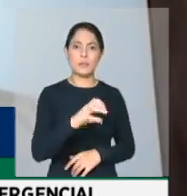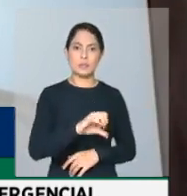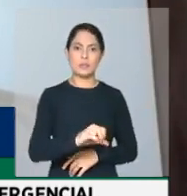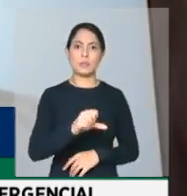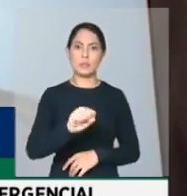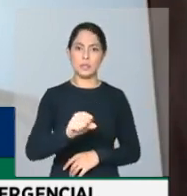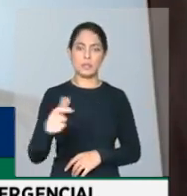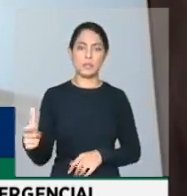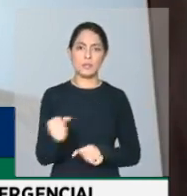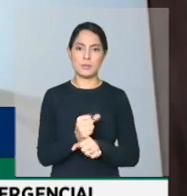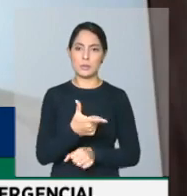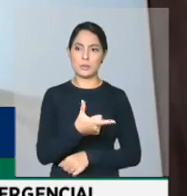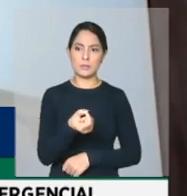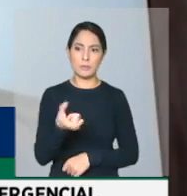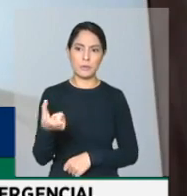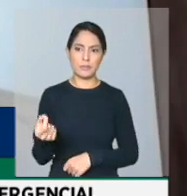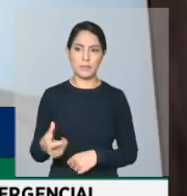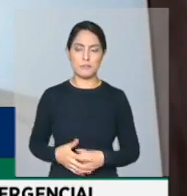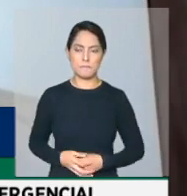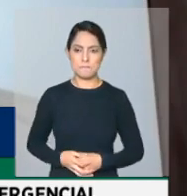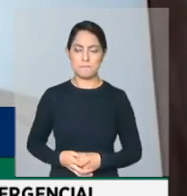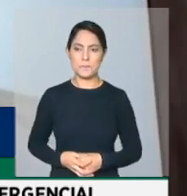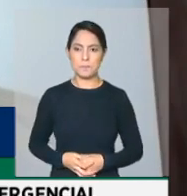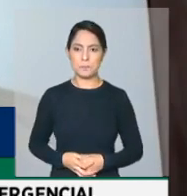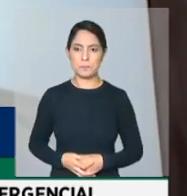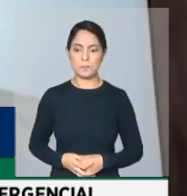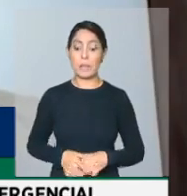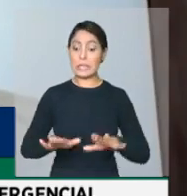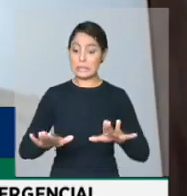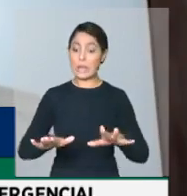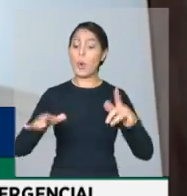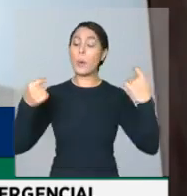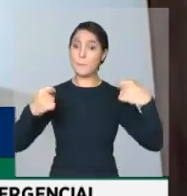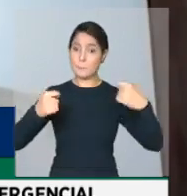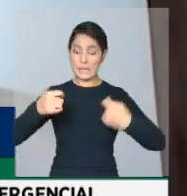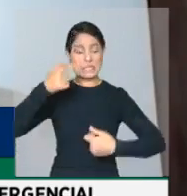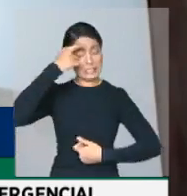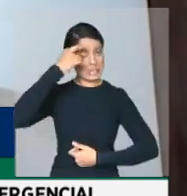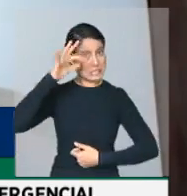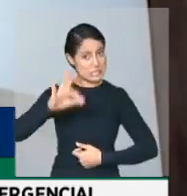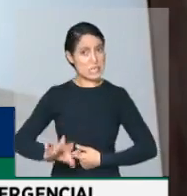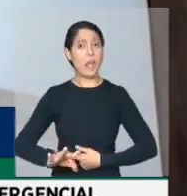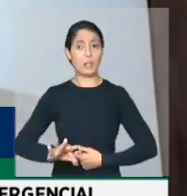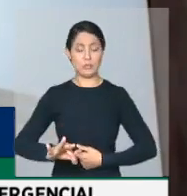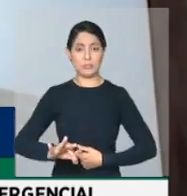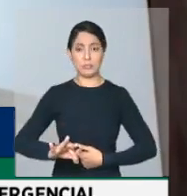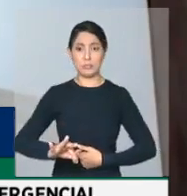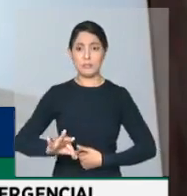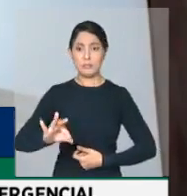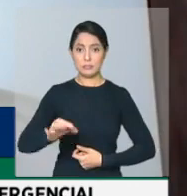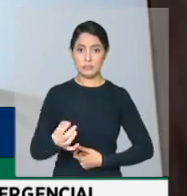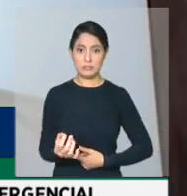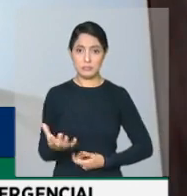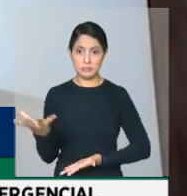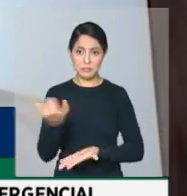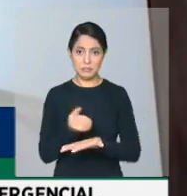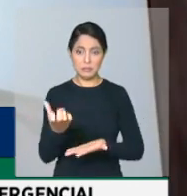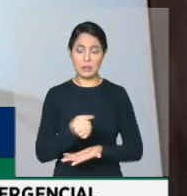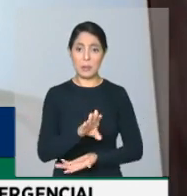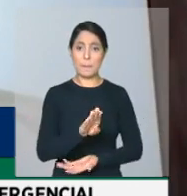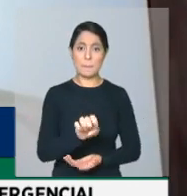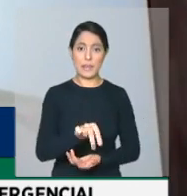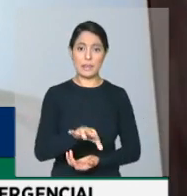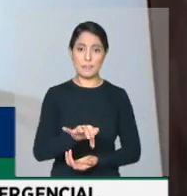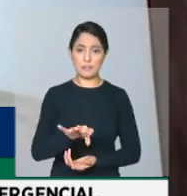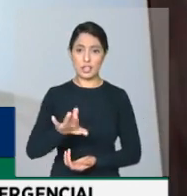de 2020. Com muito mais razão, se a prorrogação do benefício vier acompanhada de uma redução no